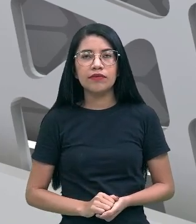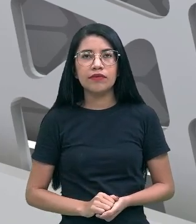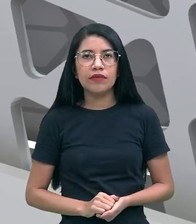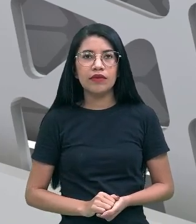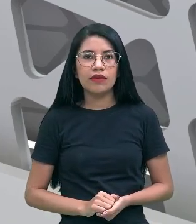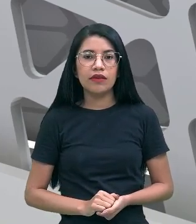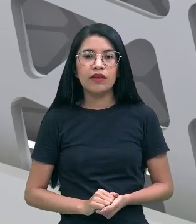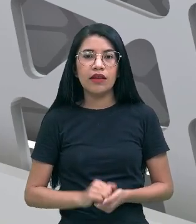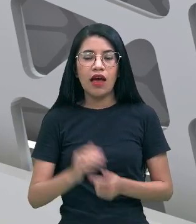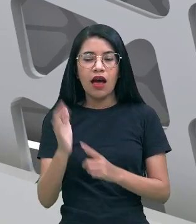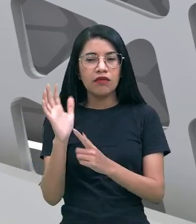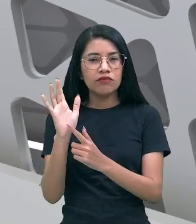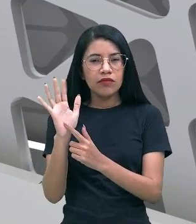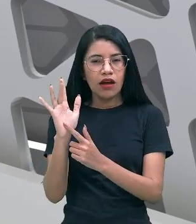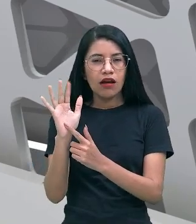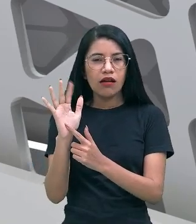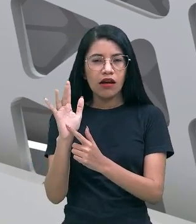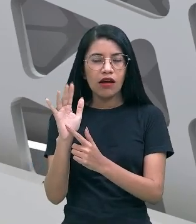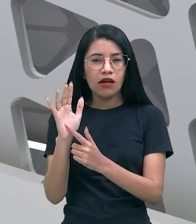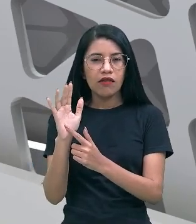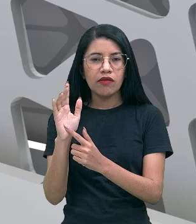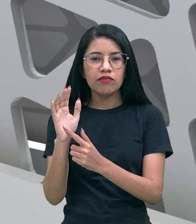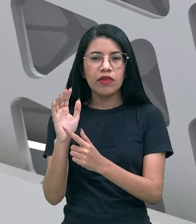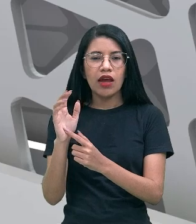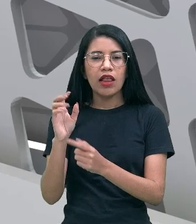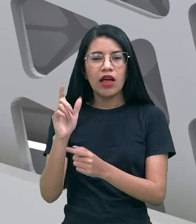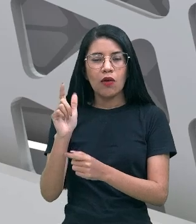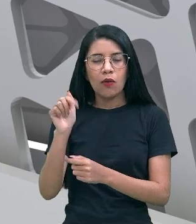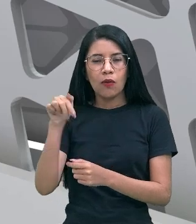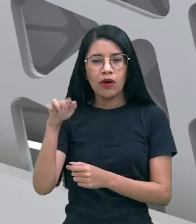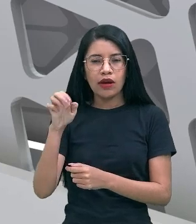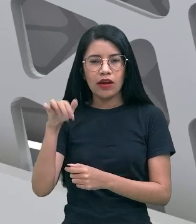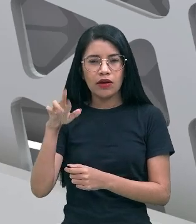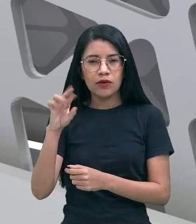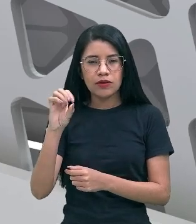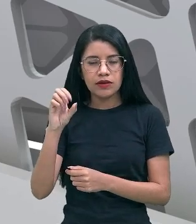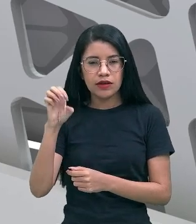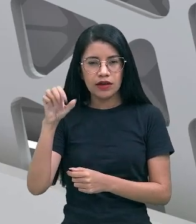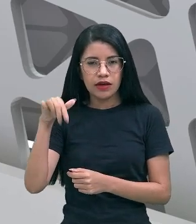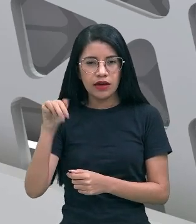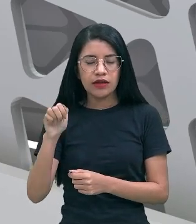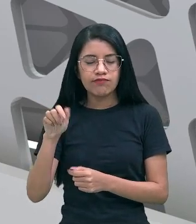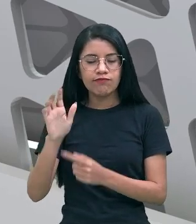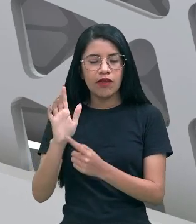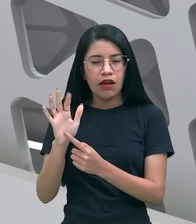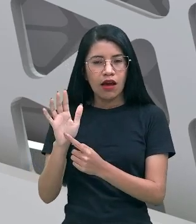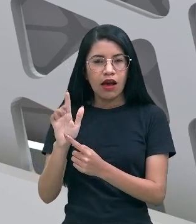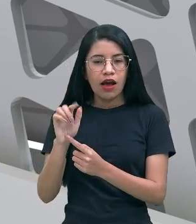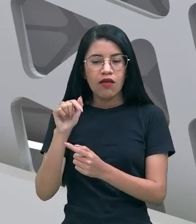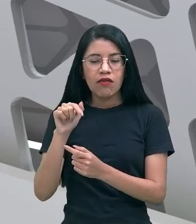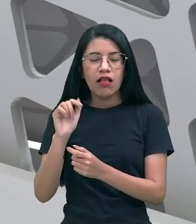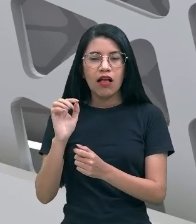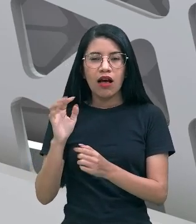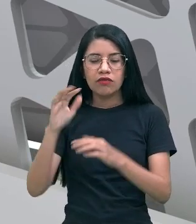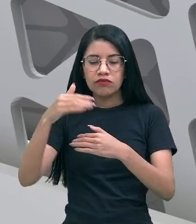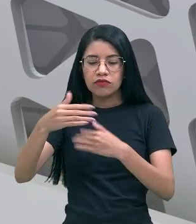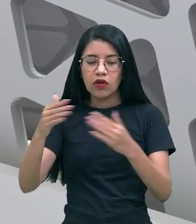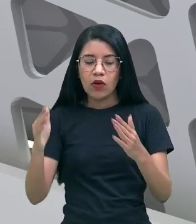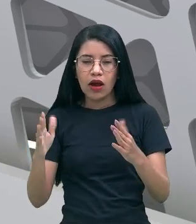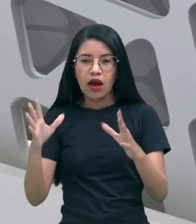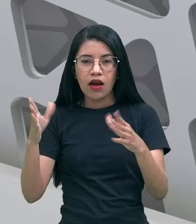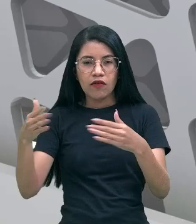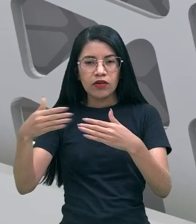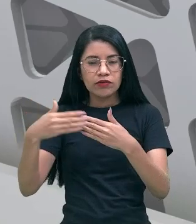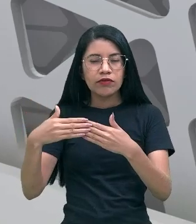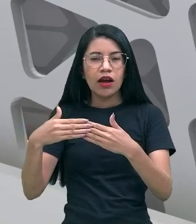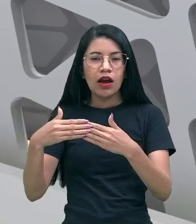aquelas lamparinas de querosene, né? De diesel, no ambiente fechado, aí fica lá queimando boa parte do